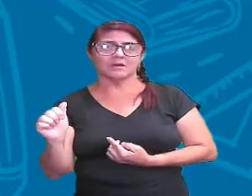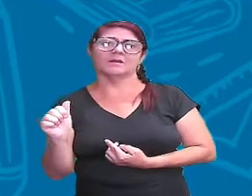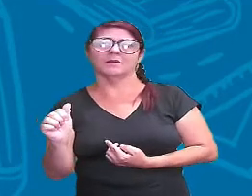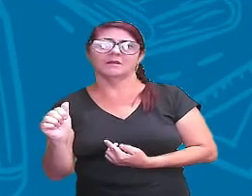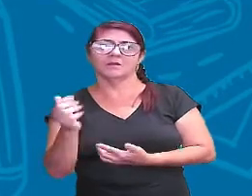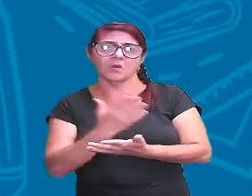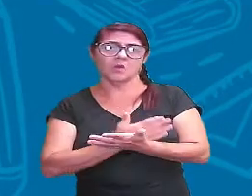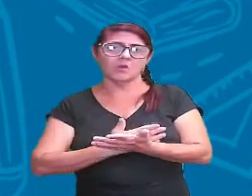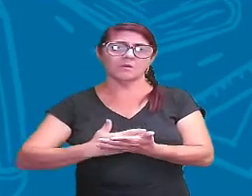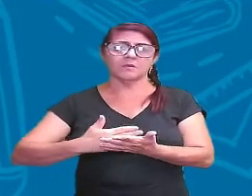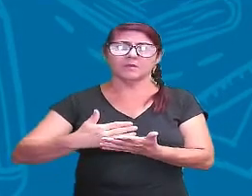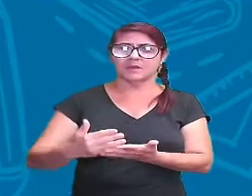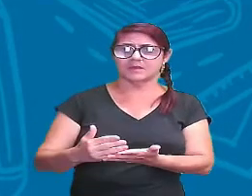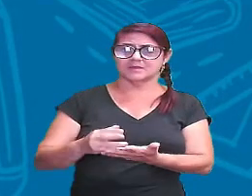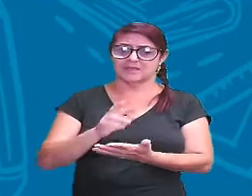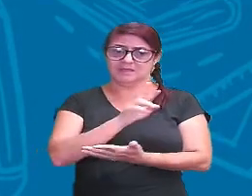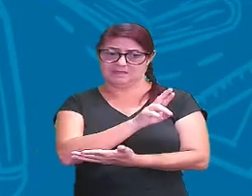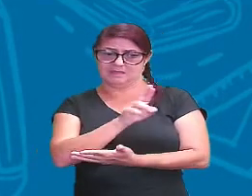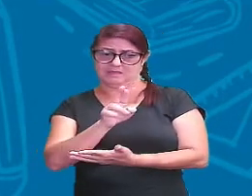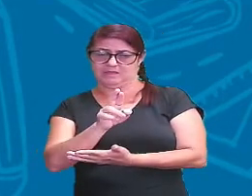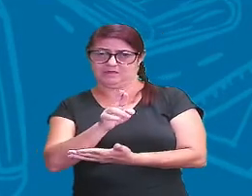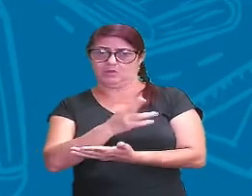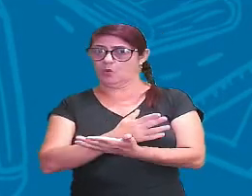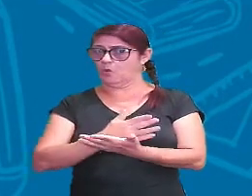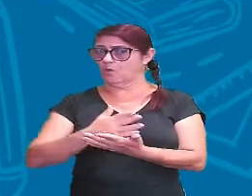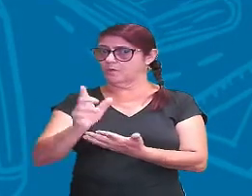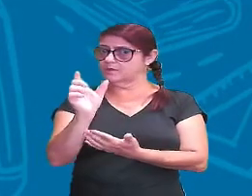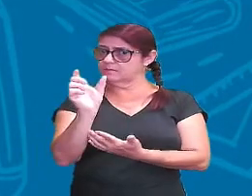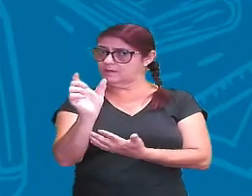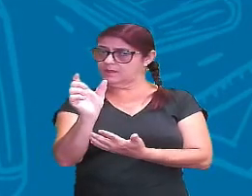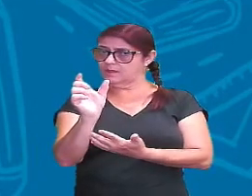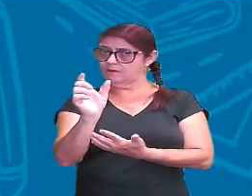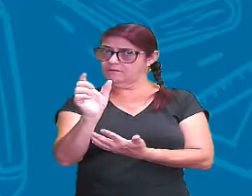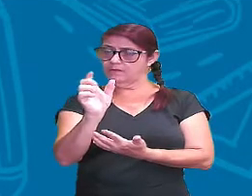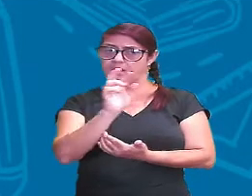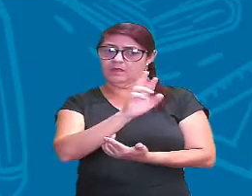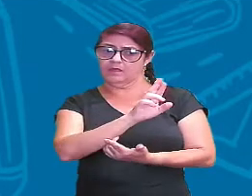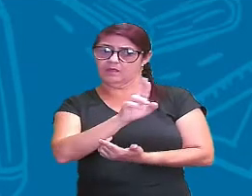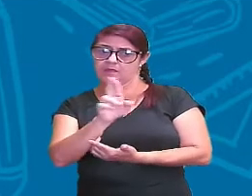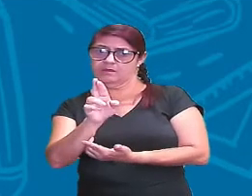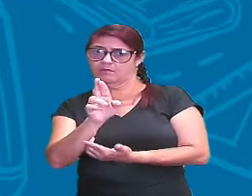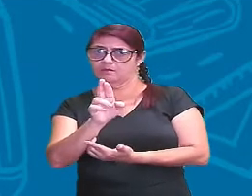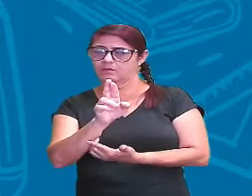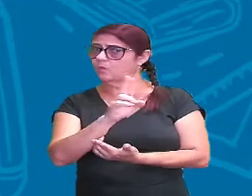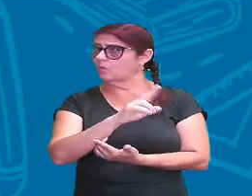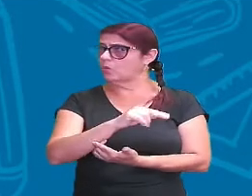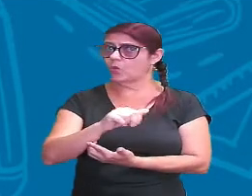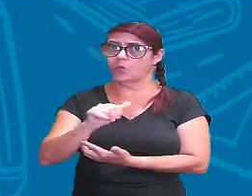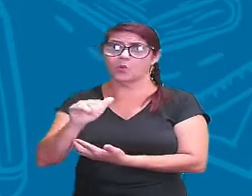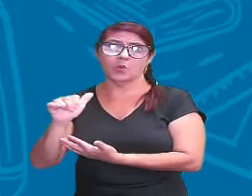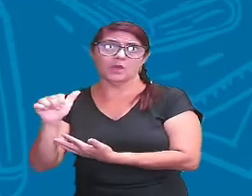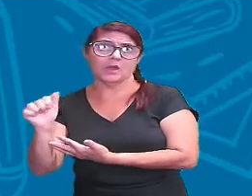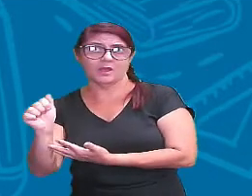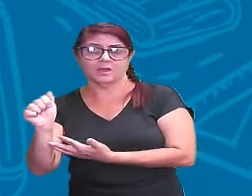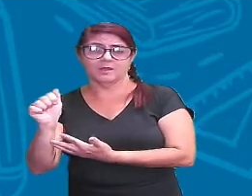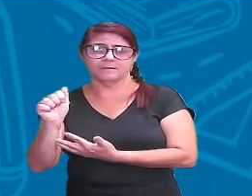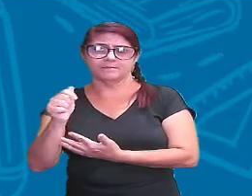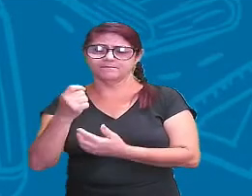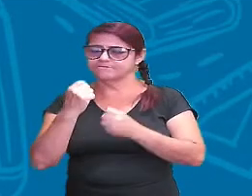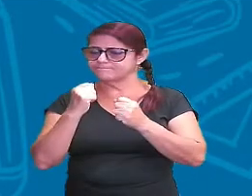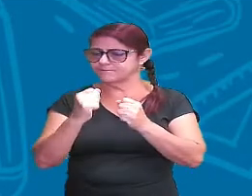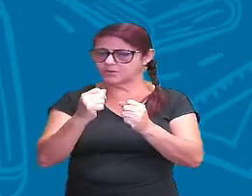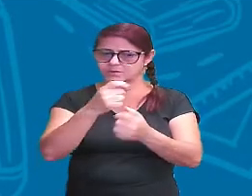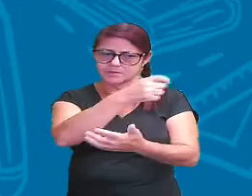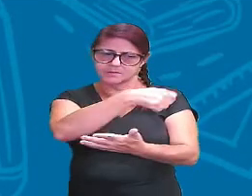gente inicia uma palavra com RR. Nenhuma palavra da língua portuguesa, ela pode começar